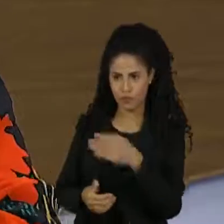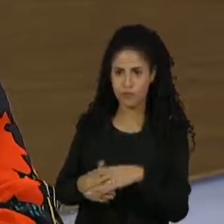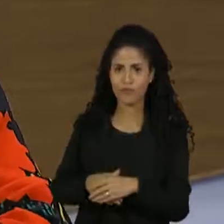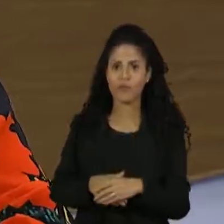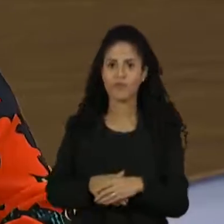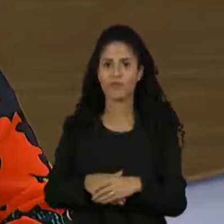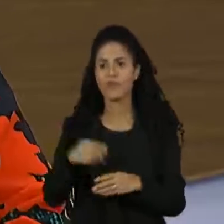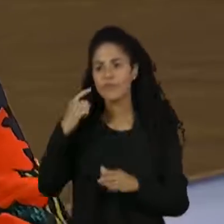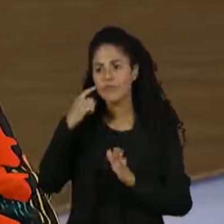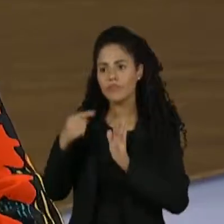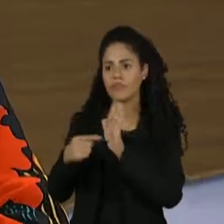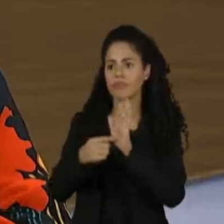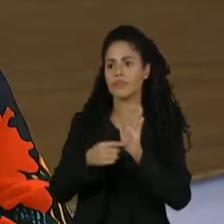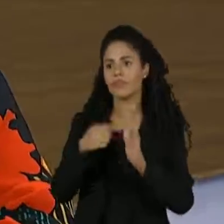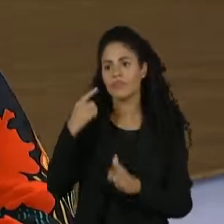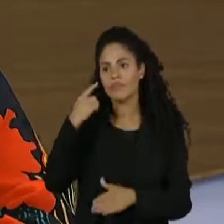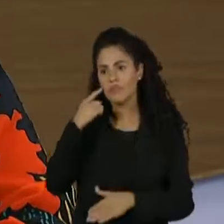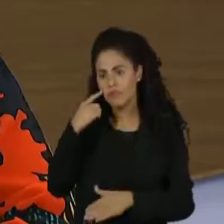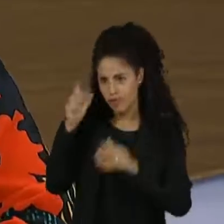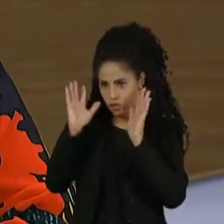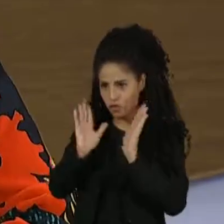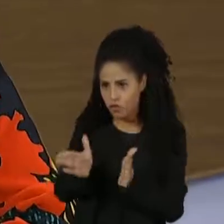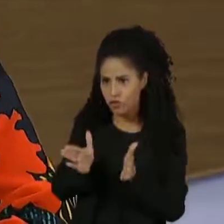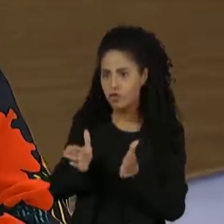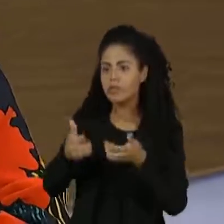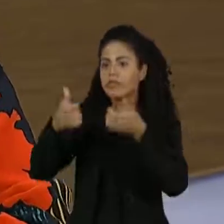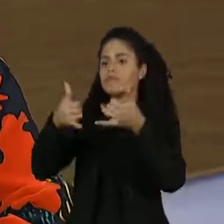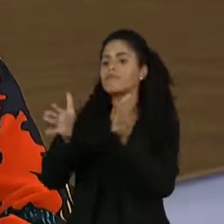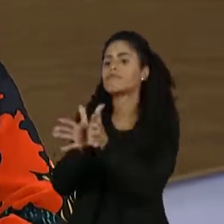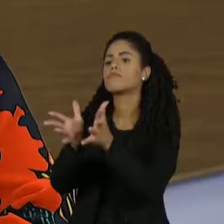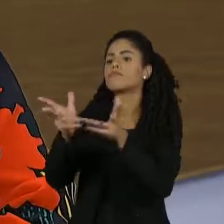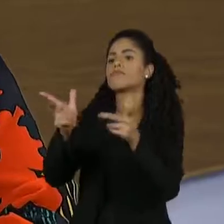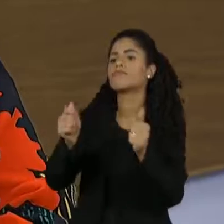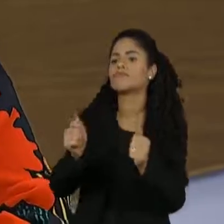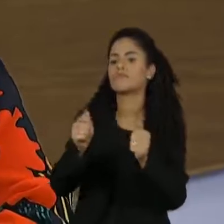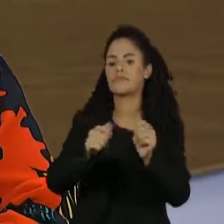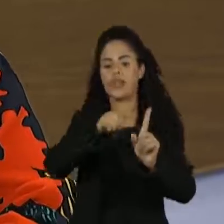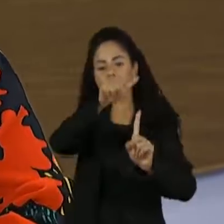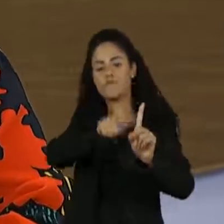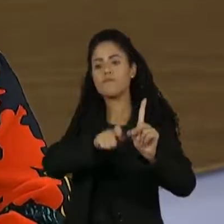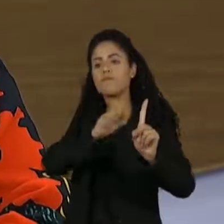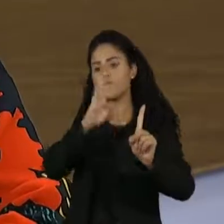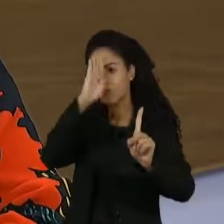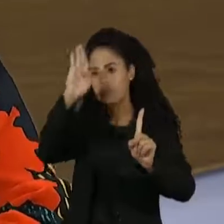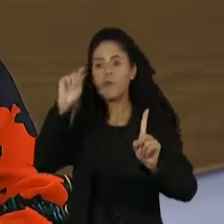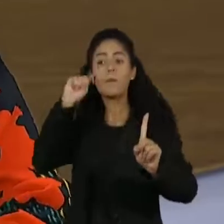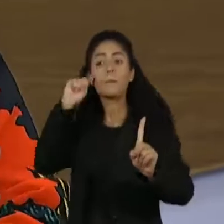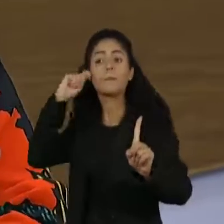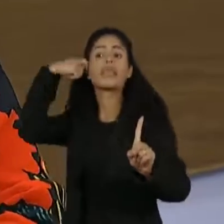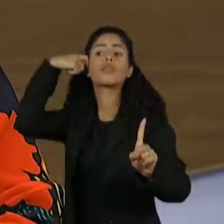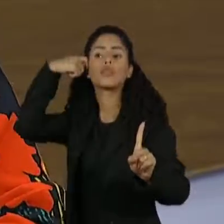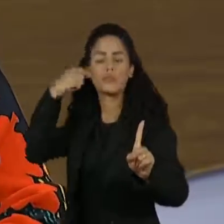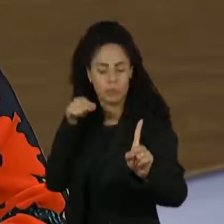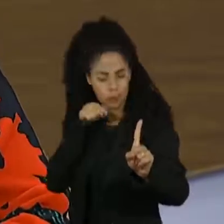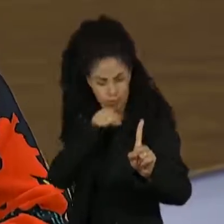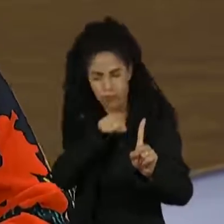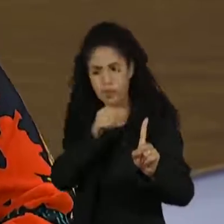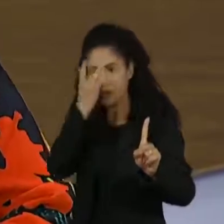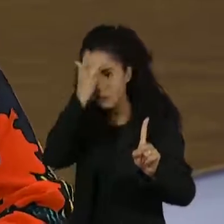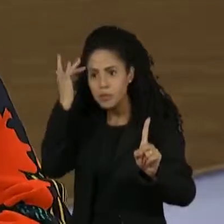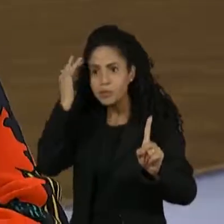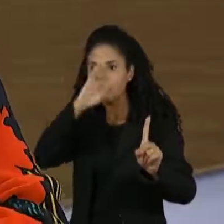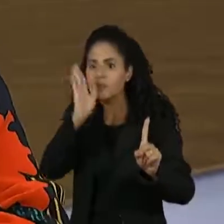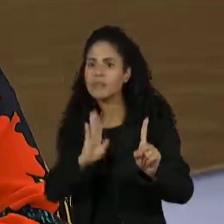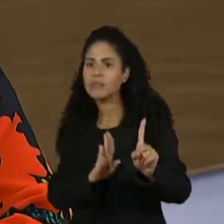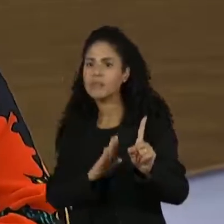Você falou, a gente já falou de uma palavra aqui que é maravilhosa, que é protagonista, né? Que eu acho que ela traz muito da essência do brasileiro, né?